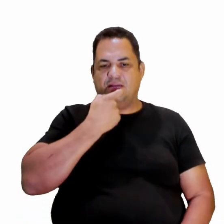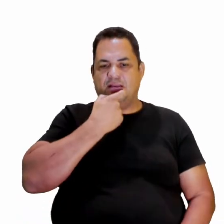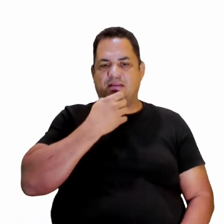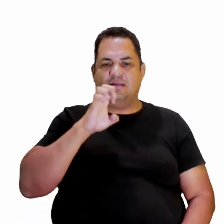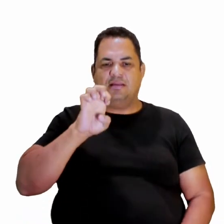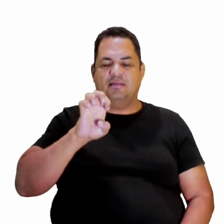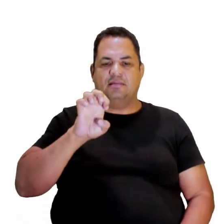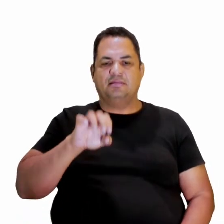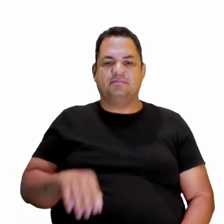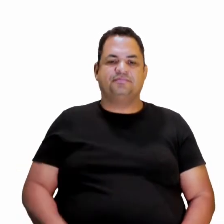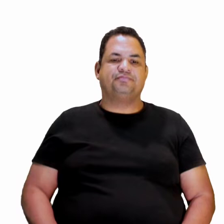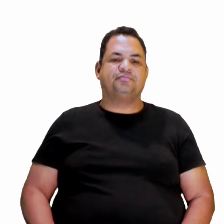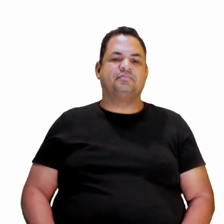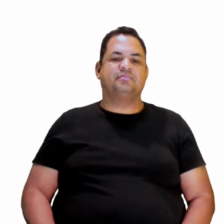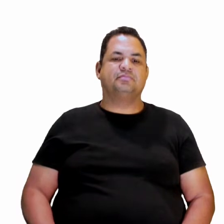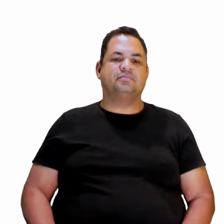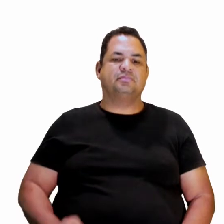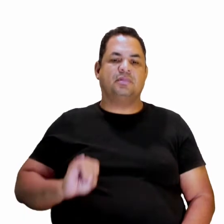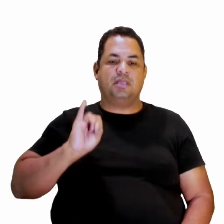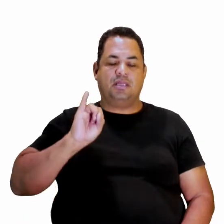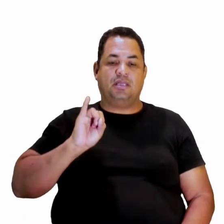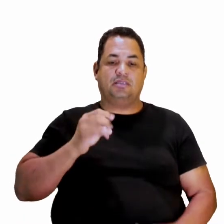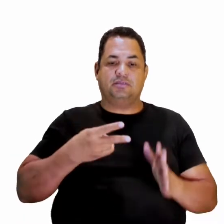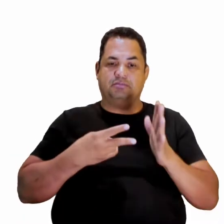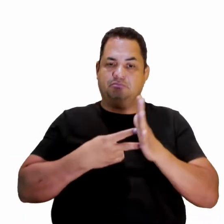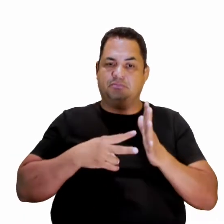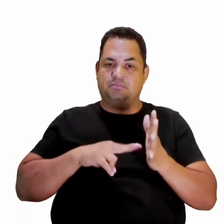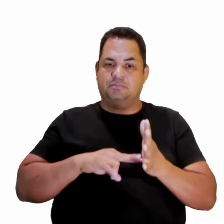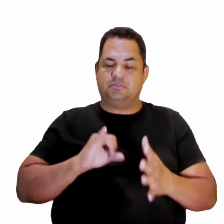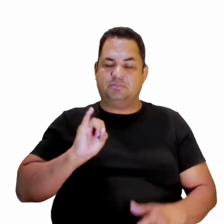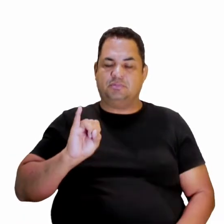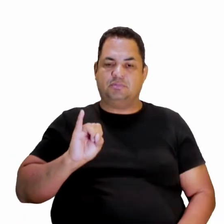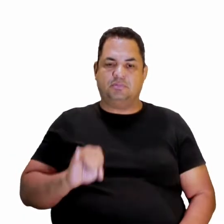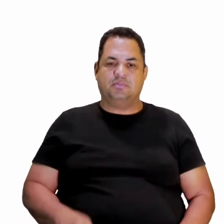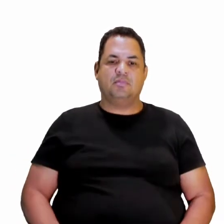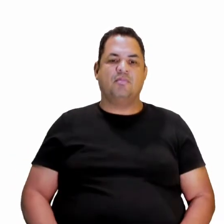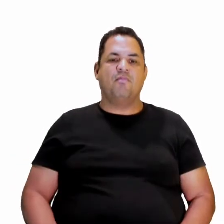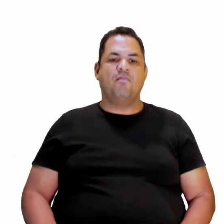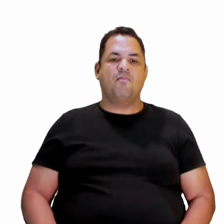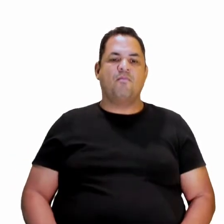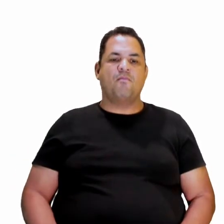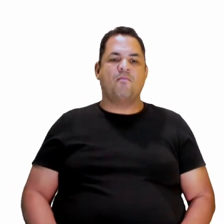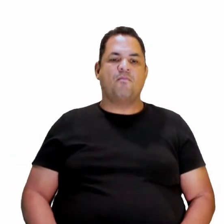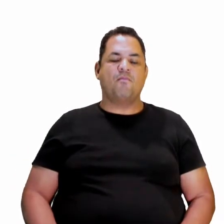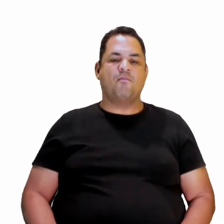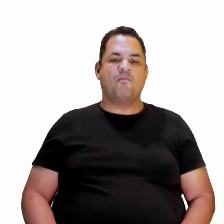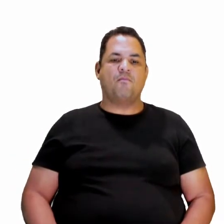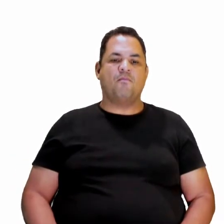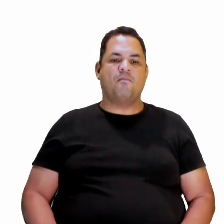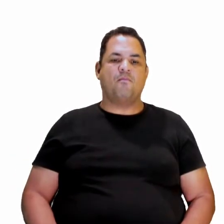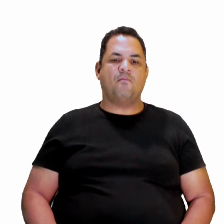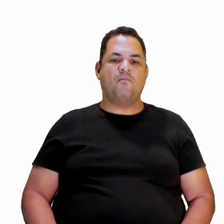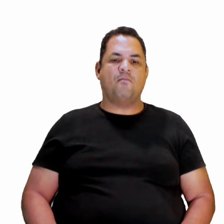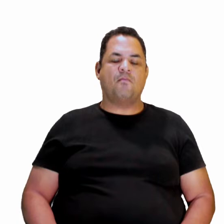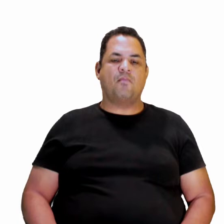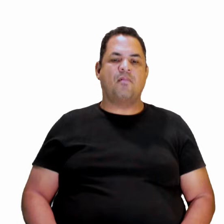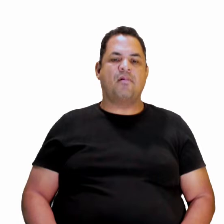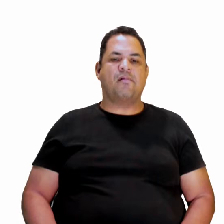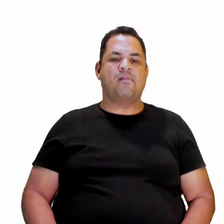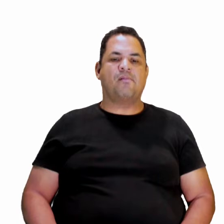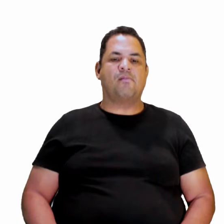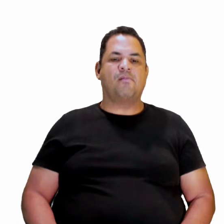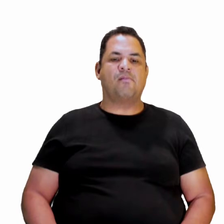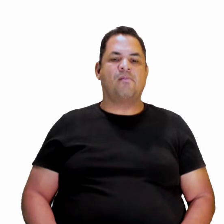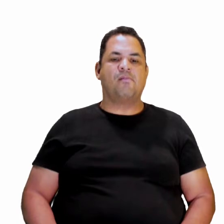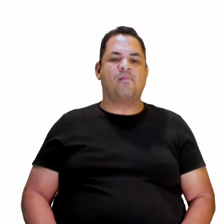inglês tem som de I. Então, A, B, C, D, E. I é o som dessa letra